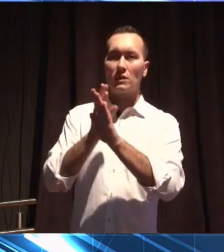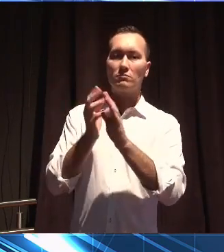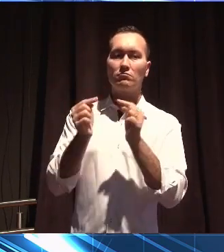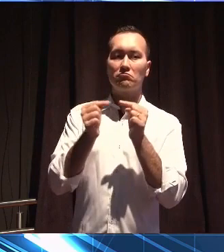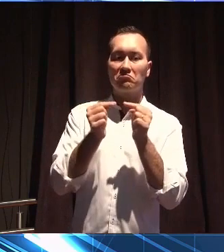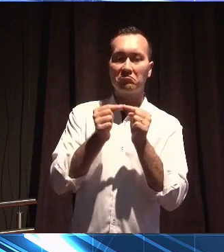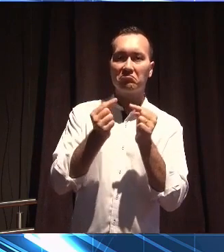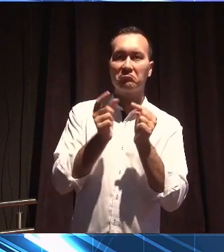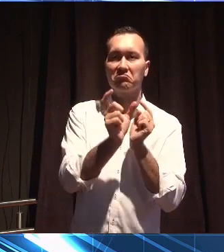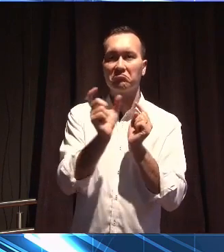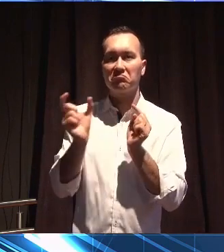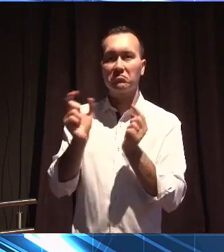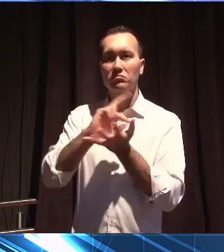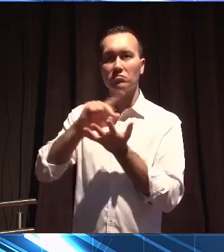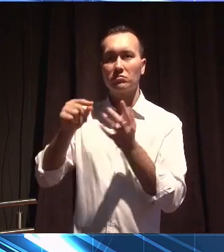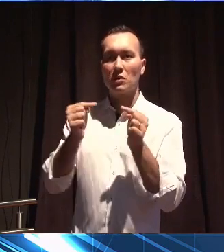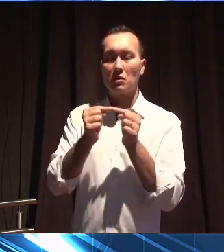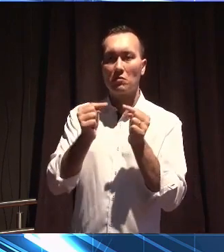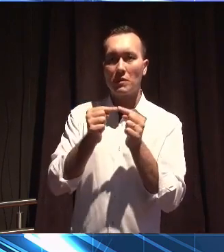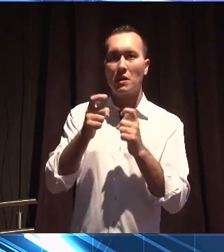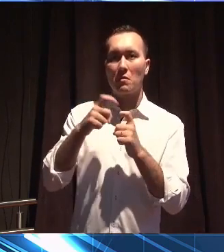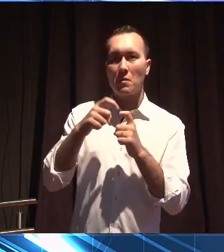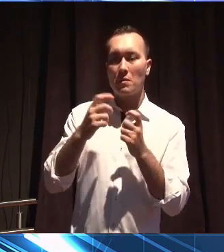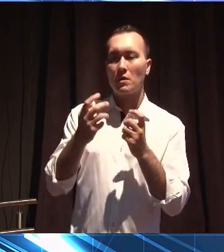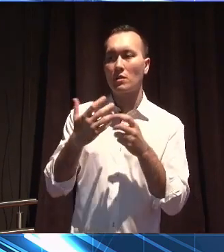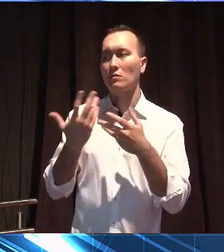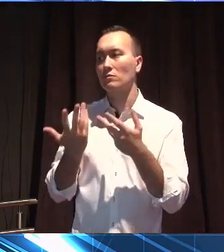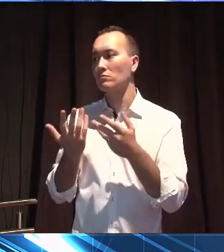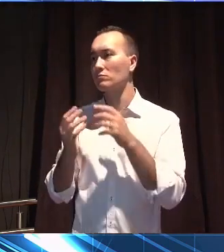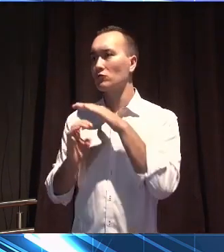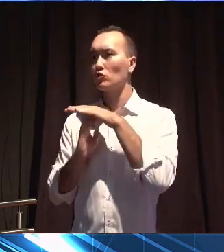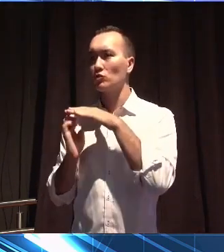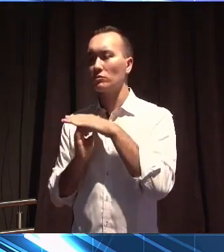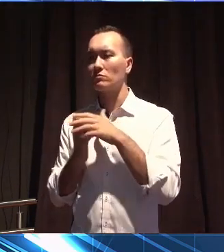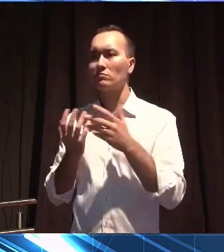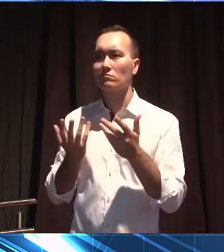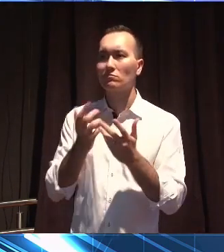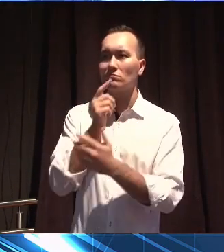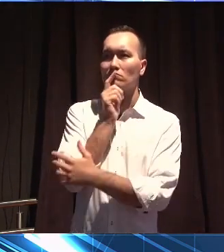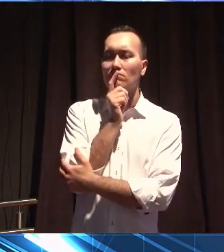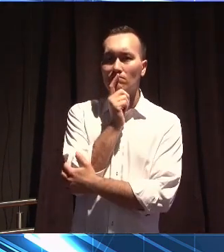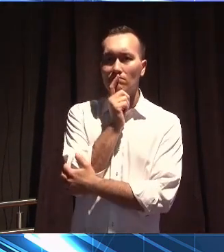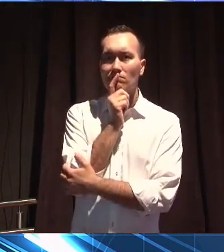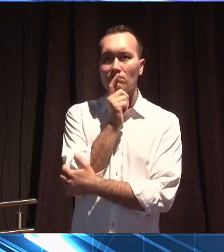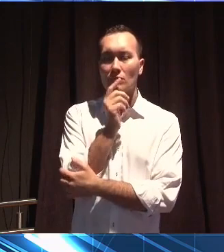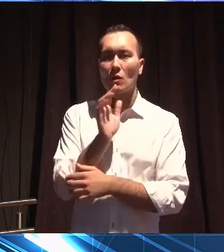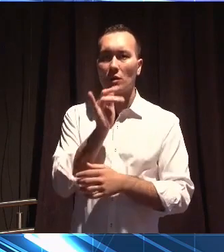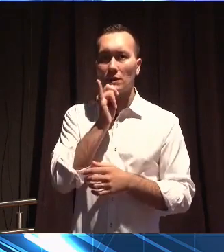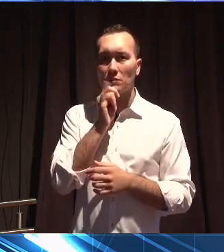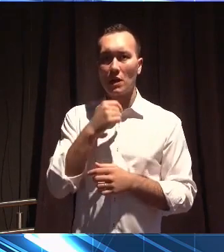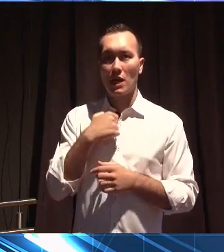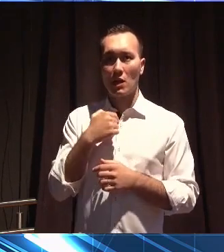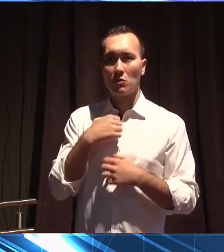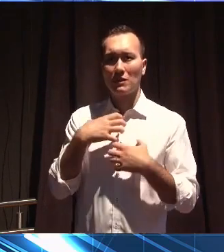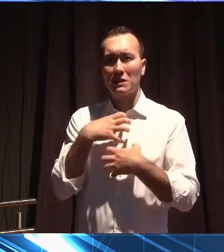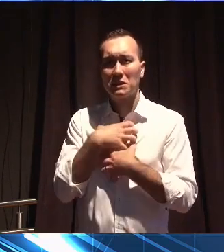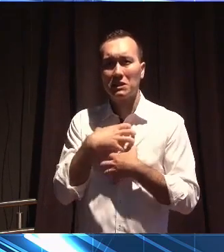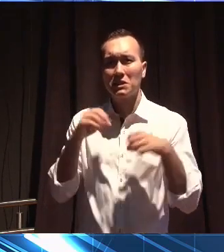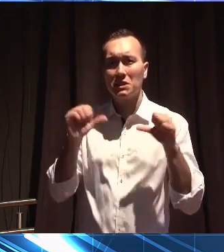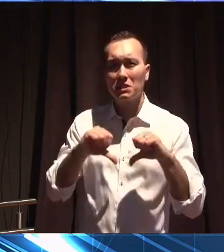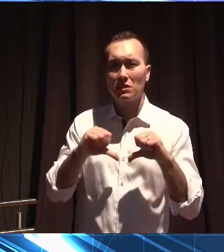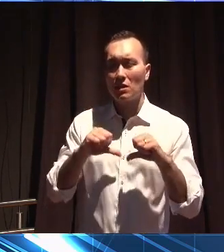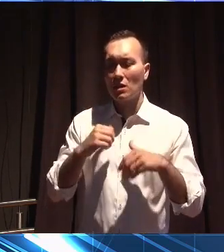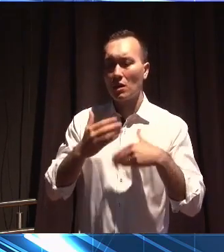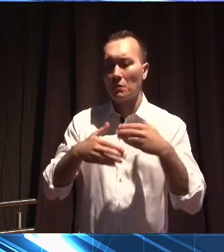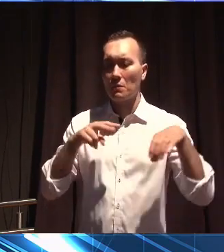de saúde, e presas em um único contexto. Então, por exemplo, eu não estou bem, faço um eletroencefalograma, ou eu estou com